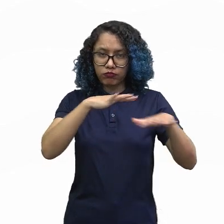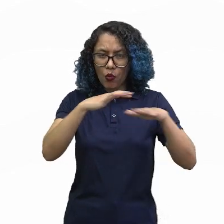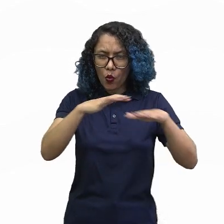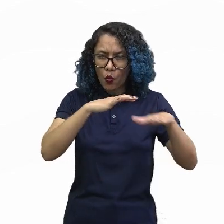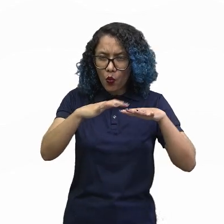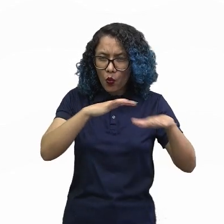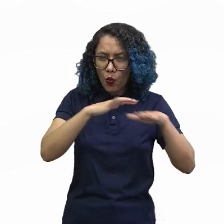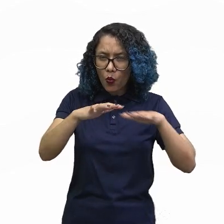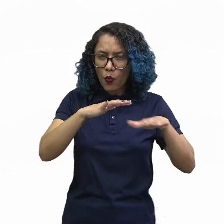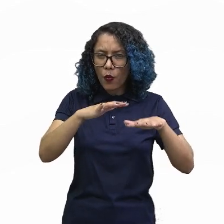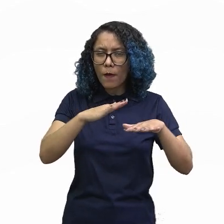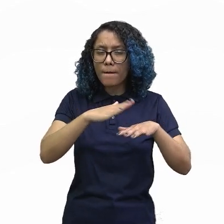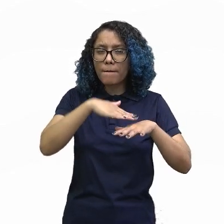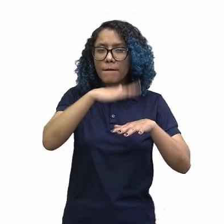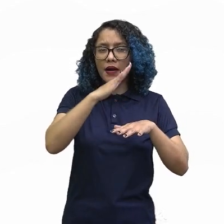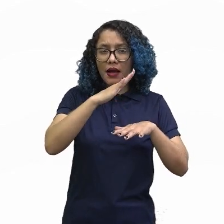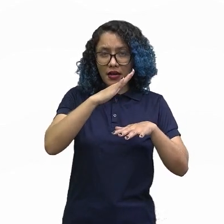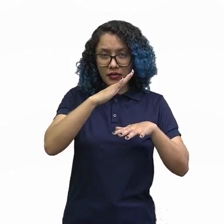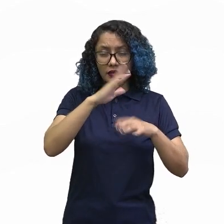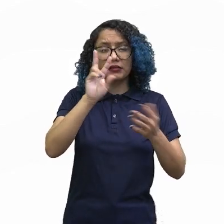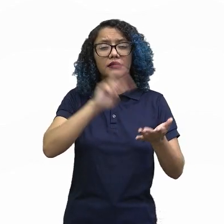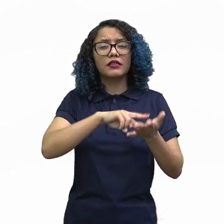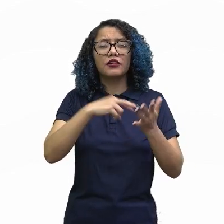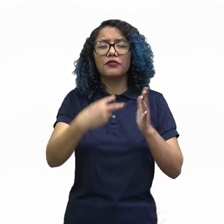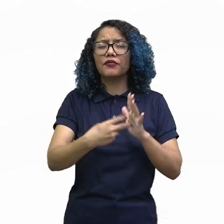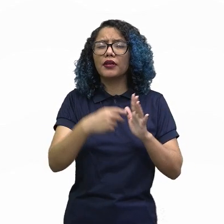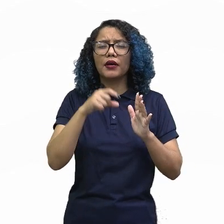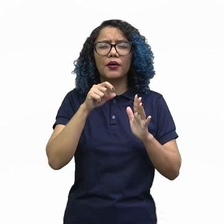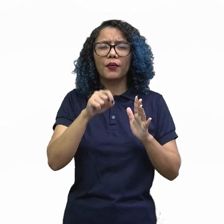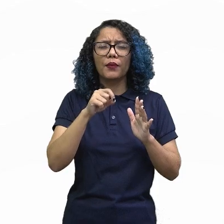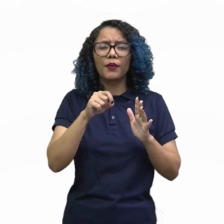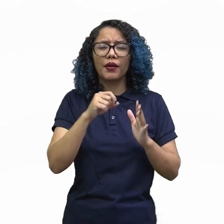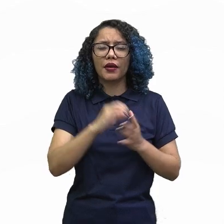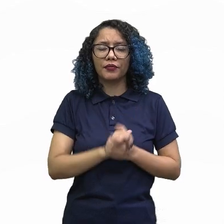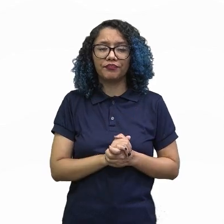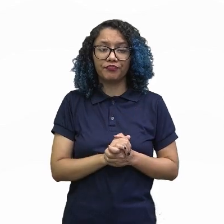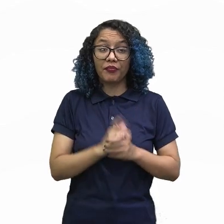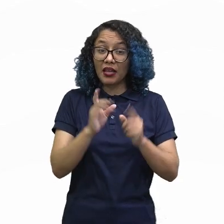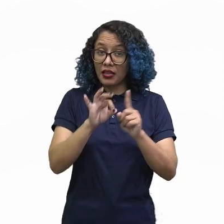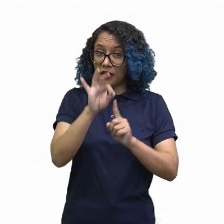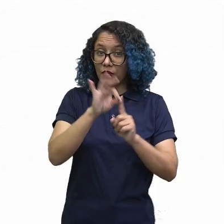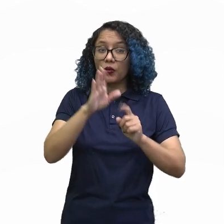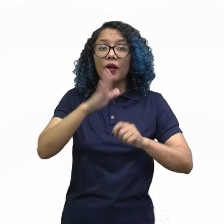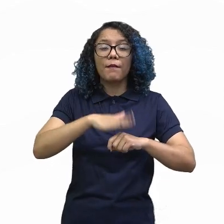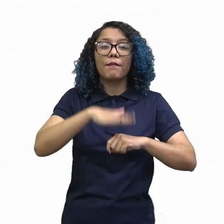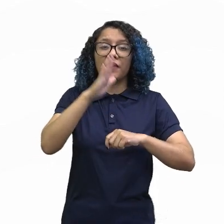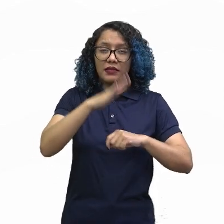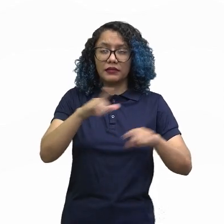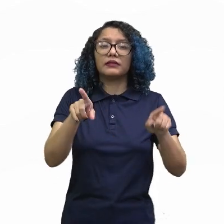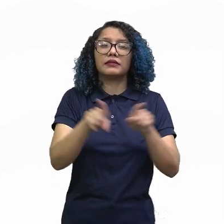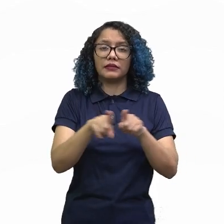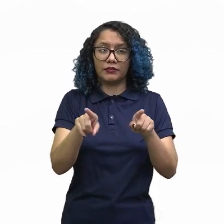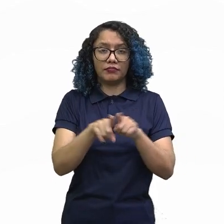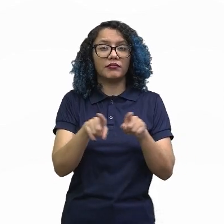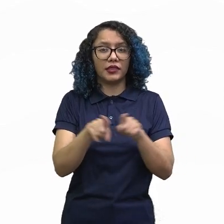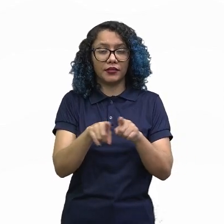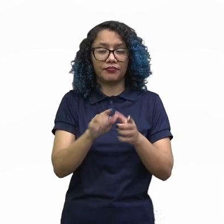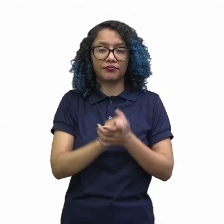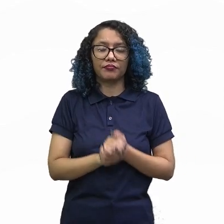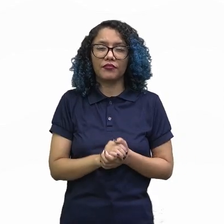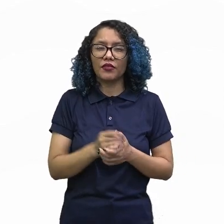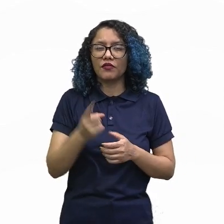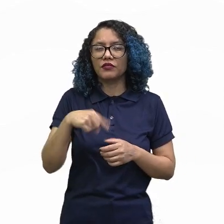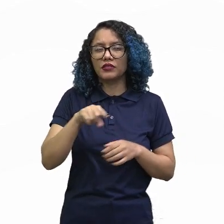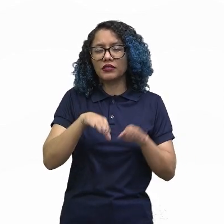agitadas essas moléculas estiverem, maior será a sua temperatura. E você pode estar